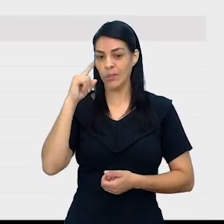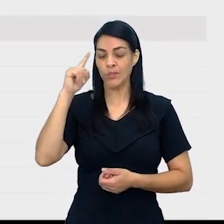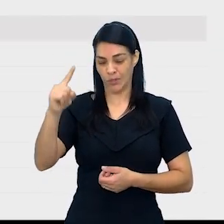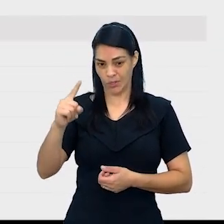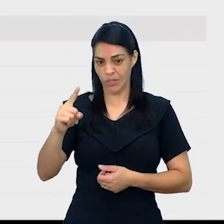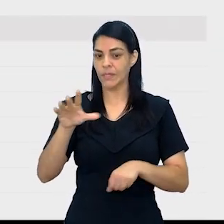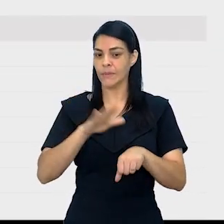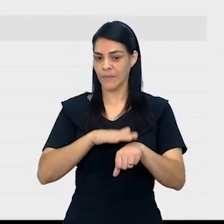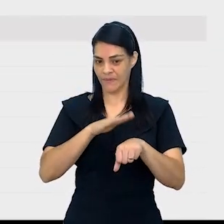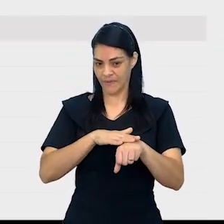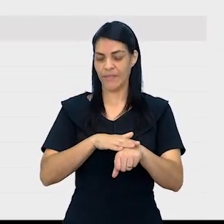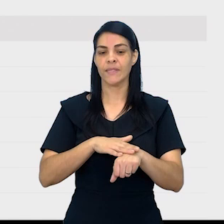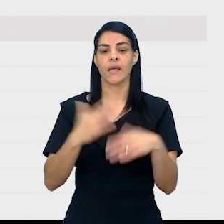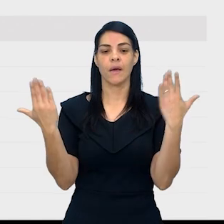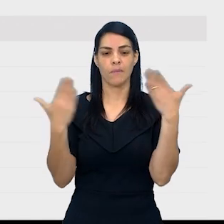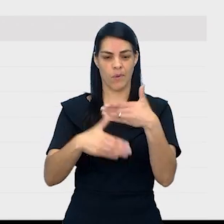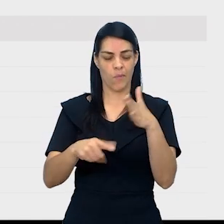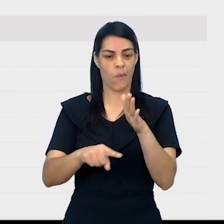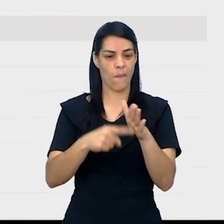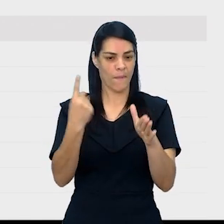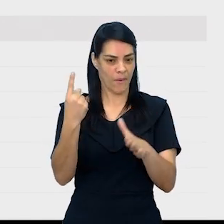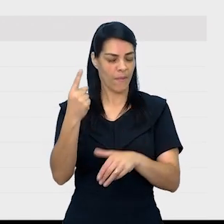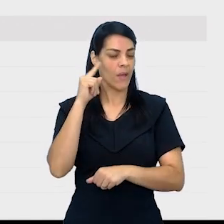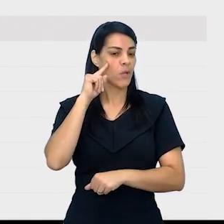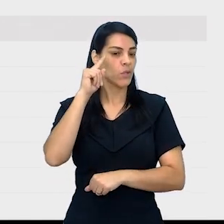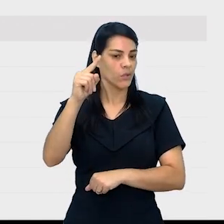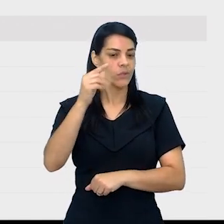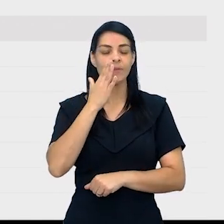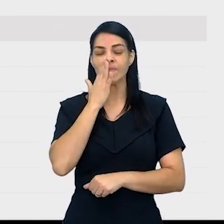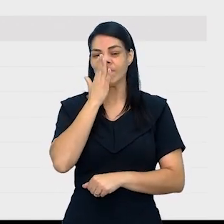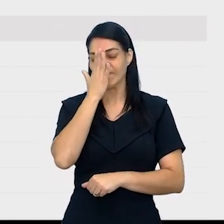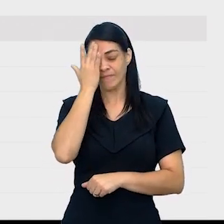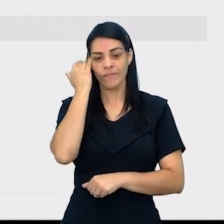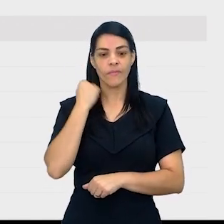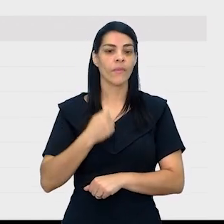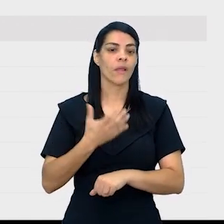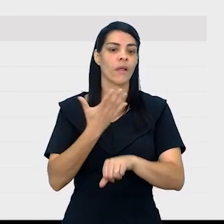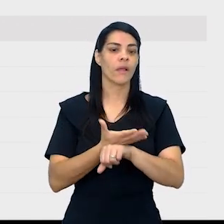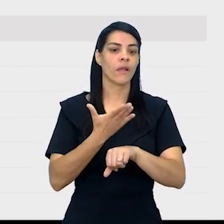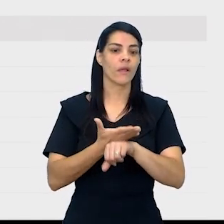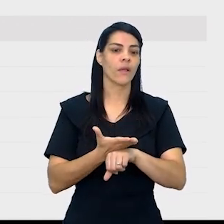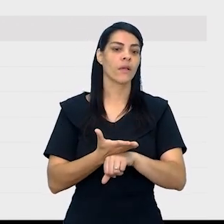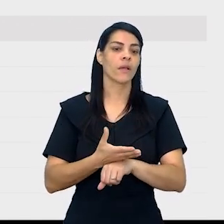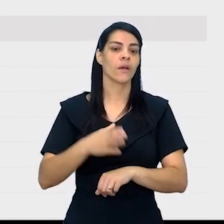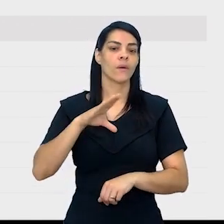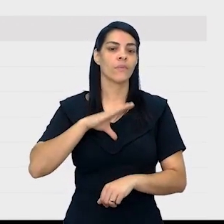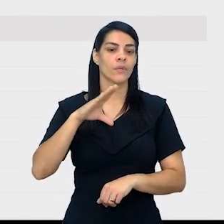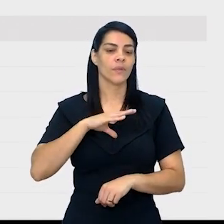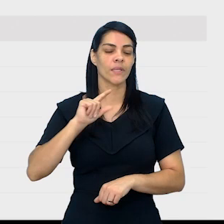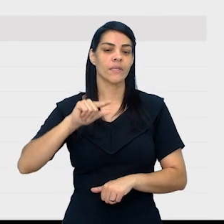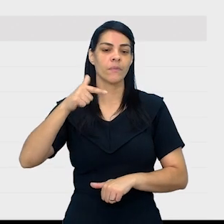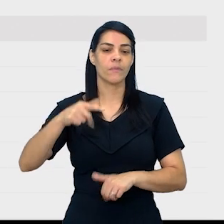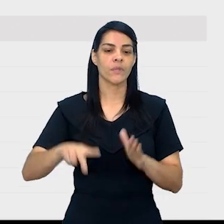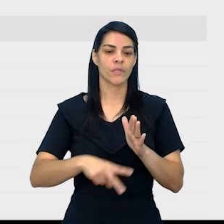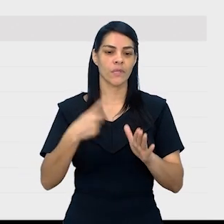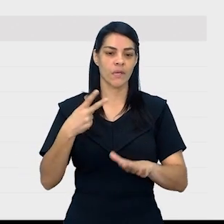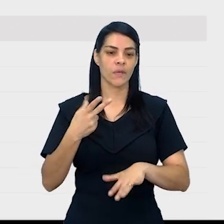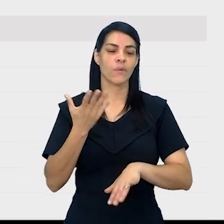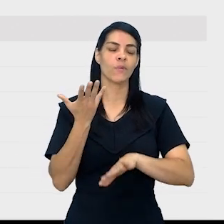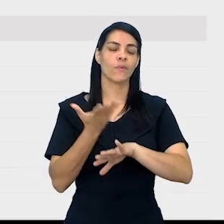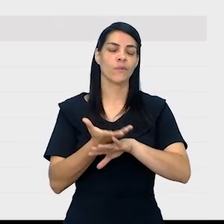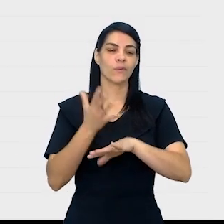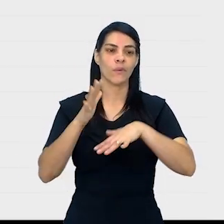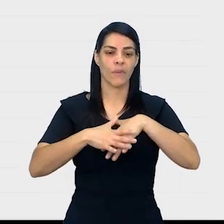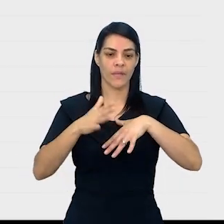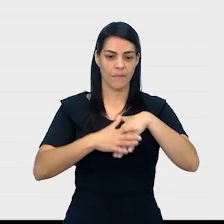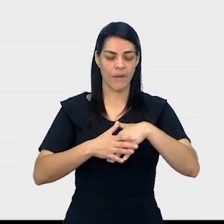então primeiro dia aí foi LP e ciências e segundo dia foi matemática e ciências humanas